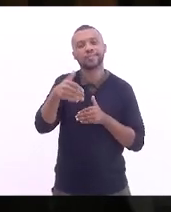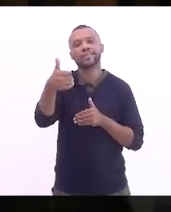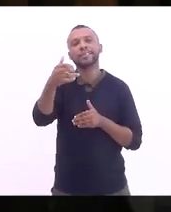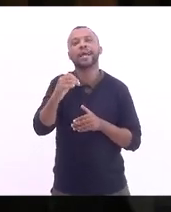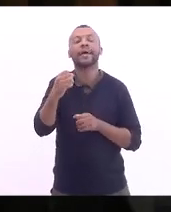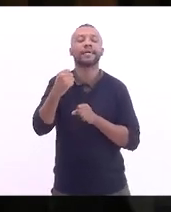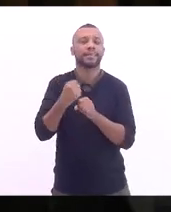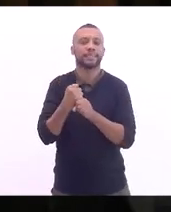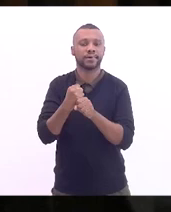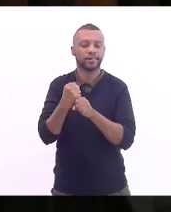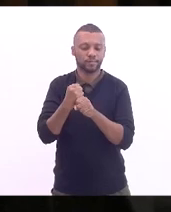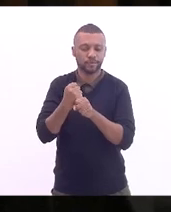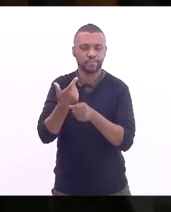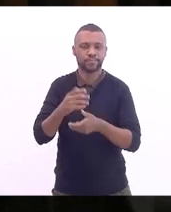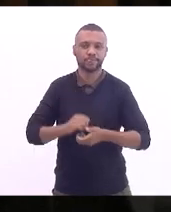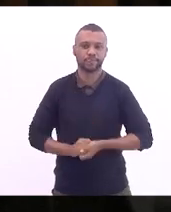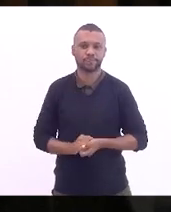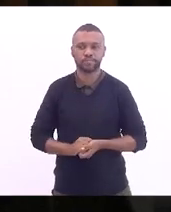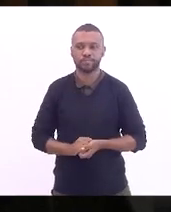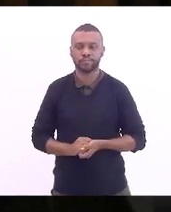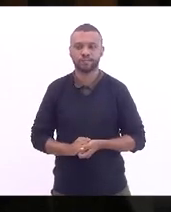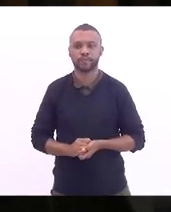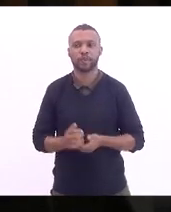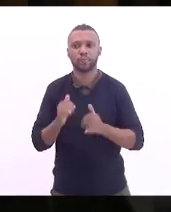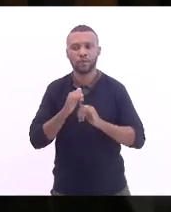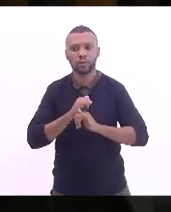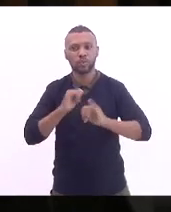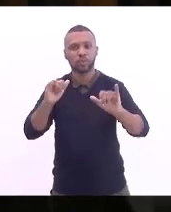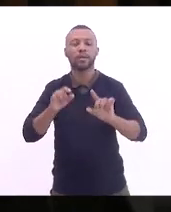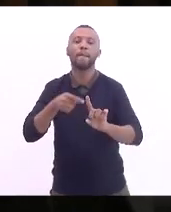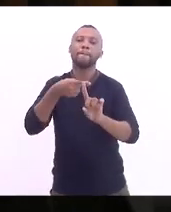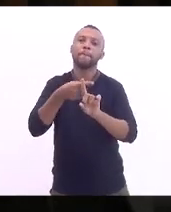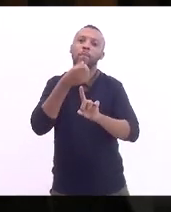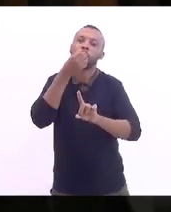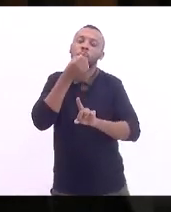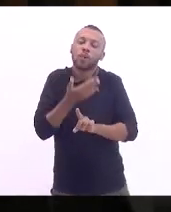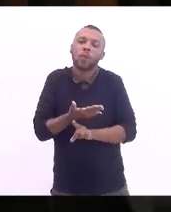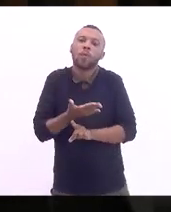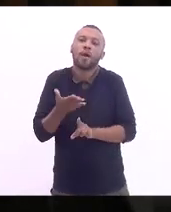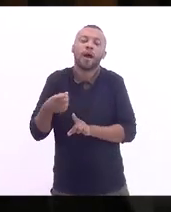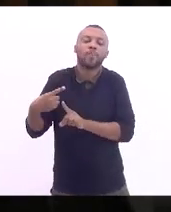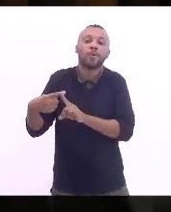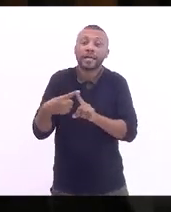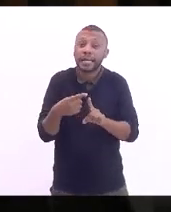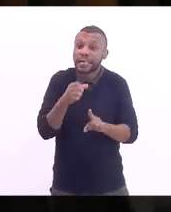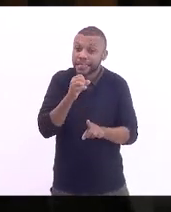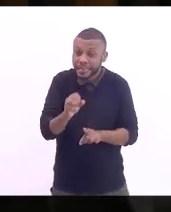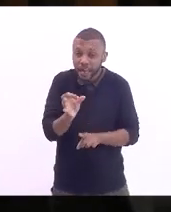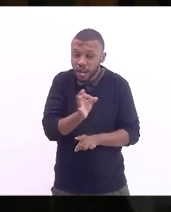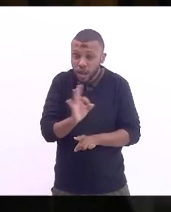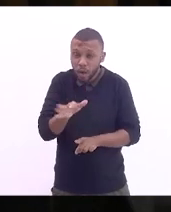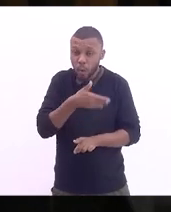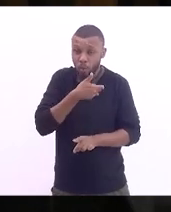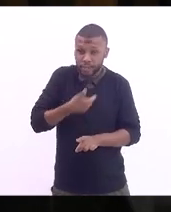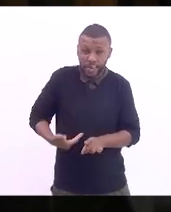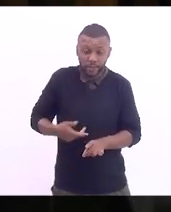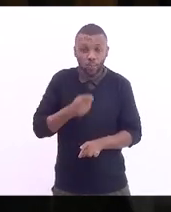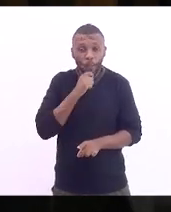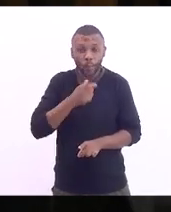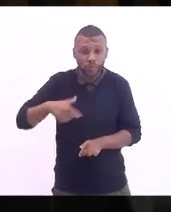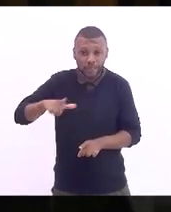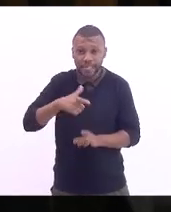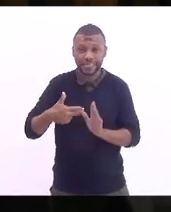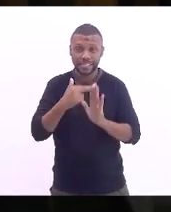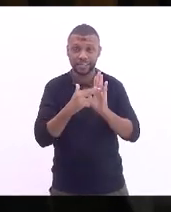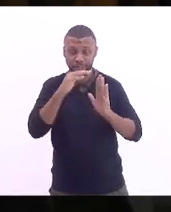década é uma notícia positiva porque senão o estado não entrasse nesse